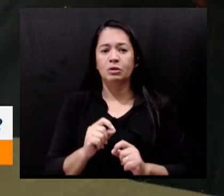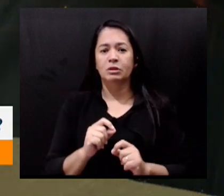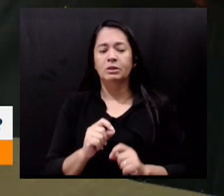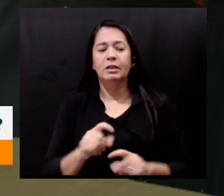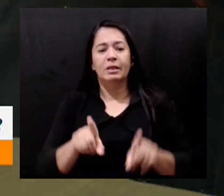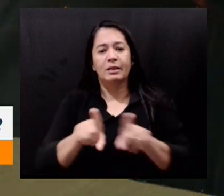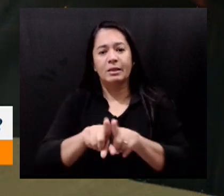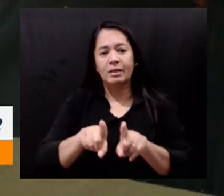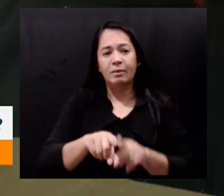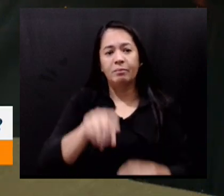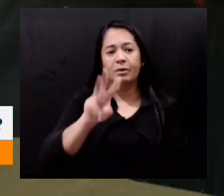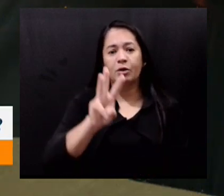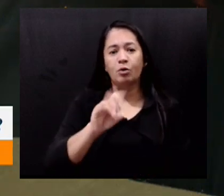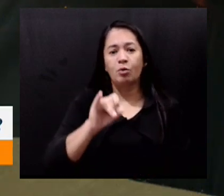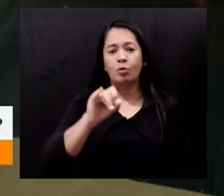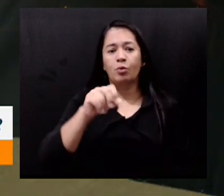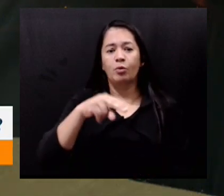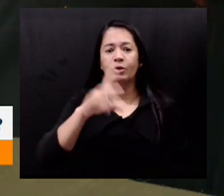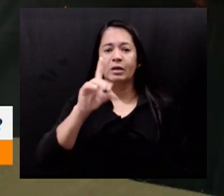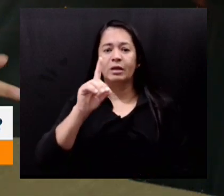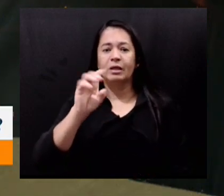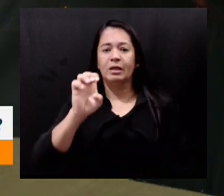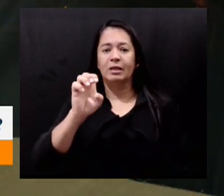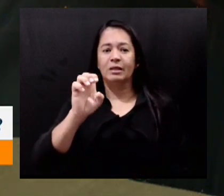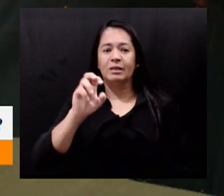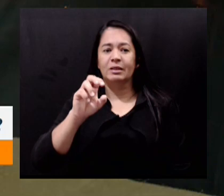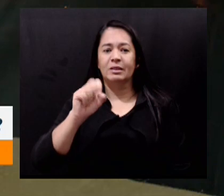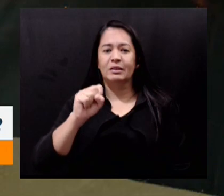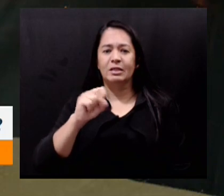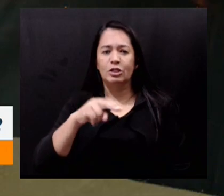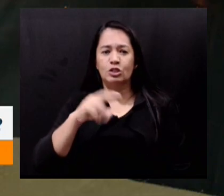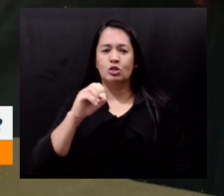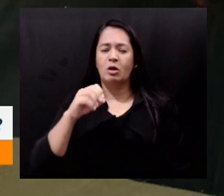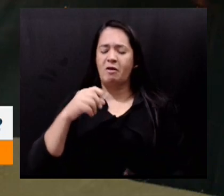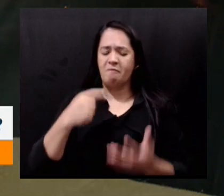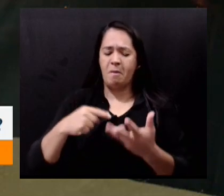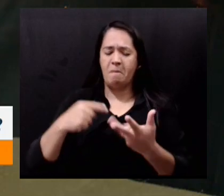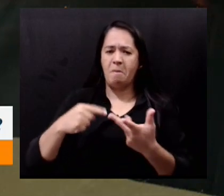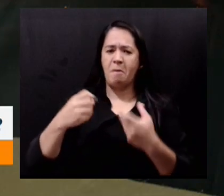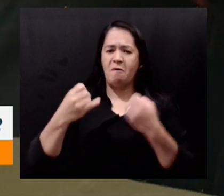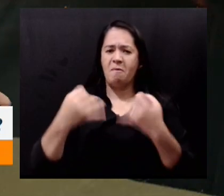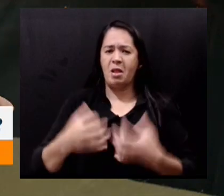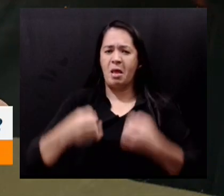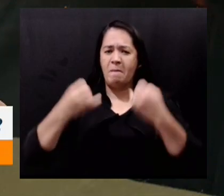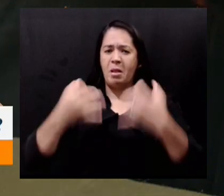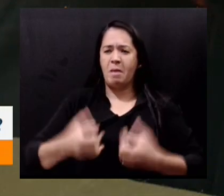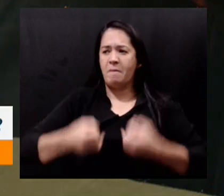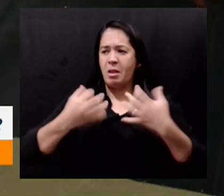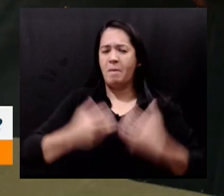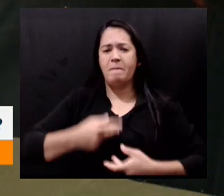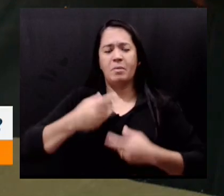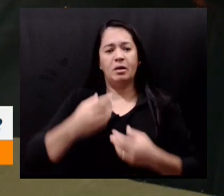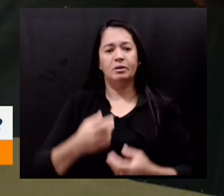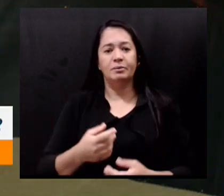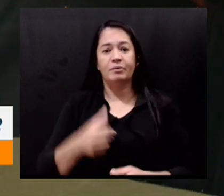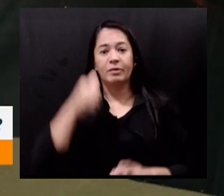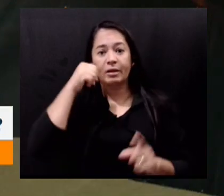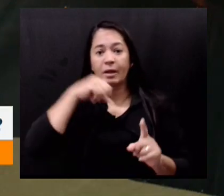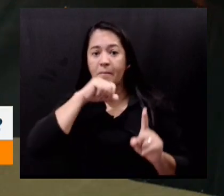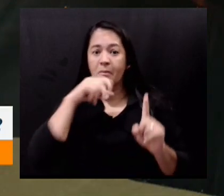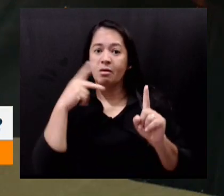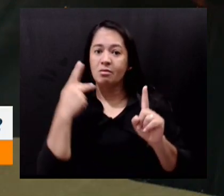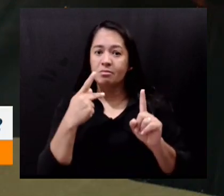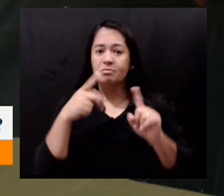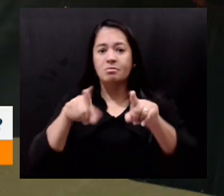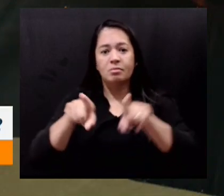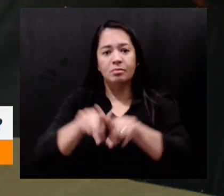para a internet, haters entraram, falaram que podia, o que não podia. A mãe, né, também, acabou